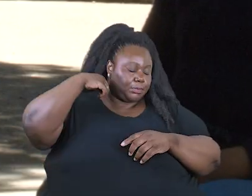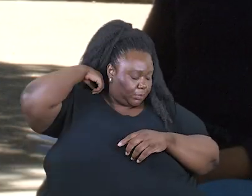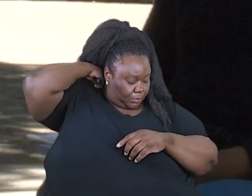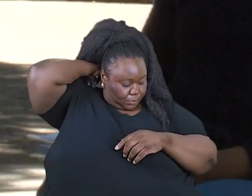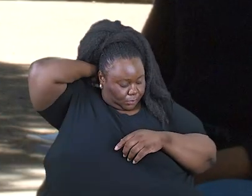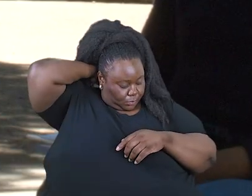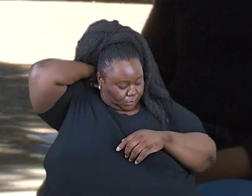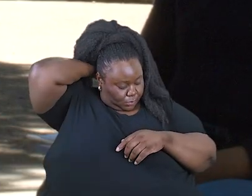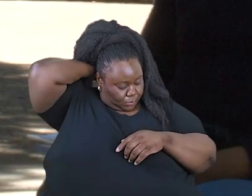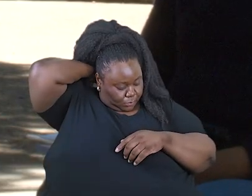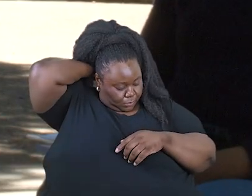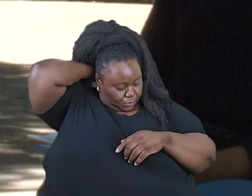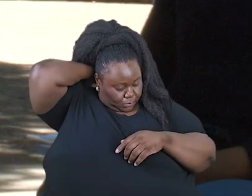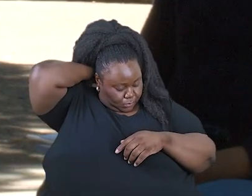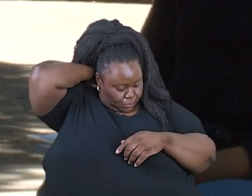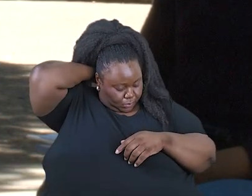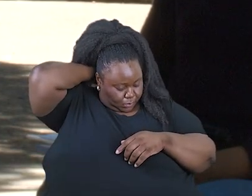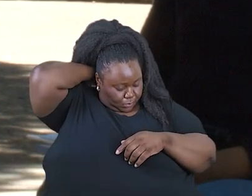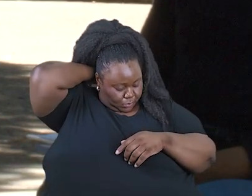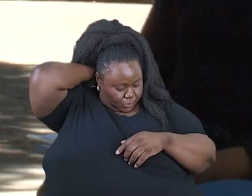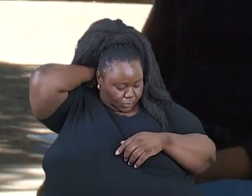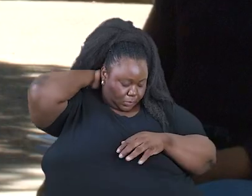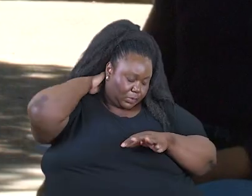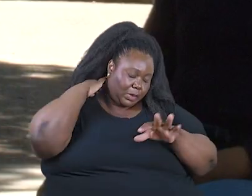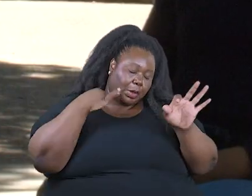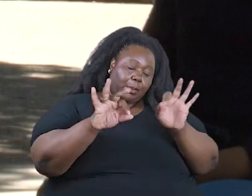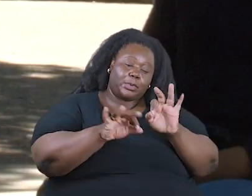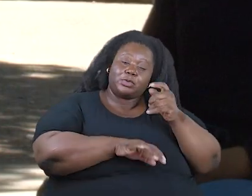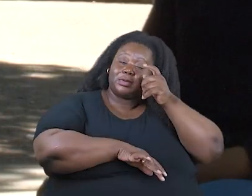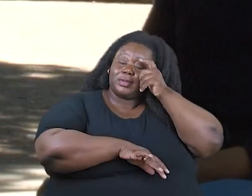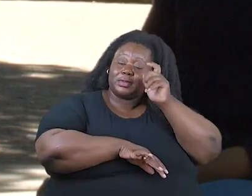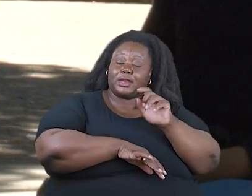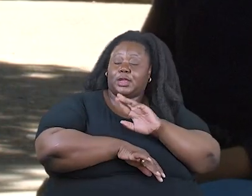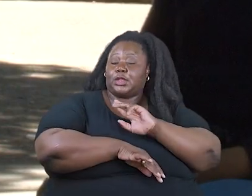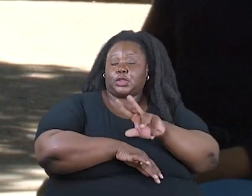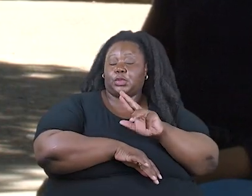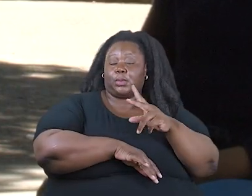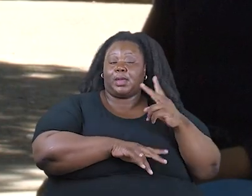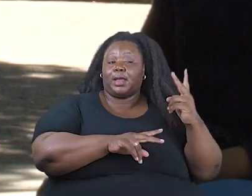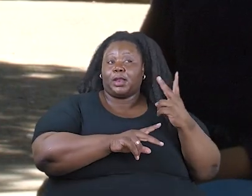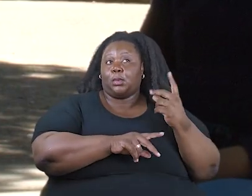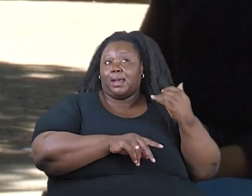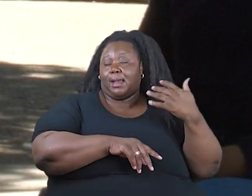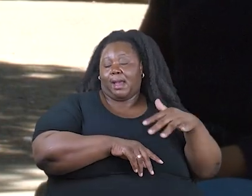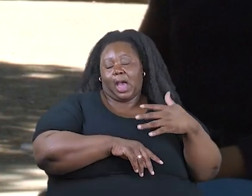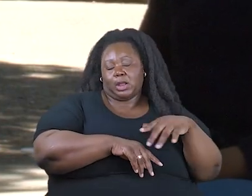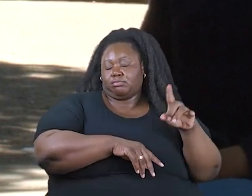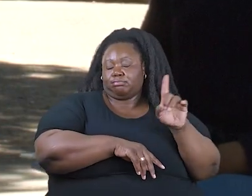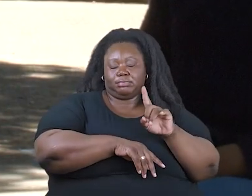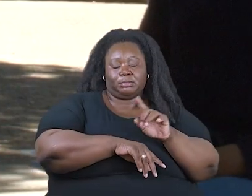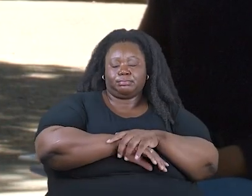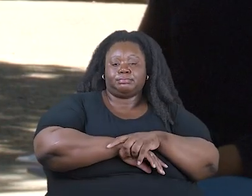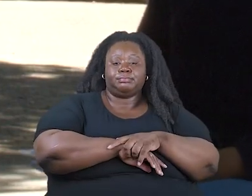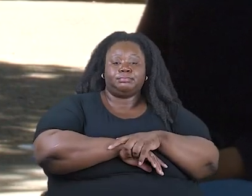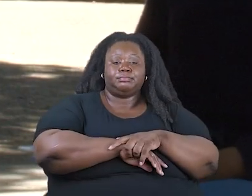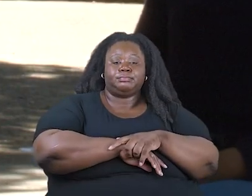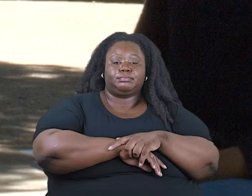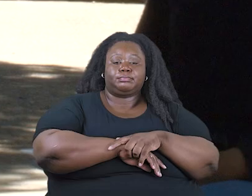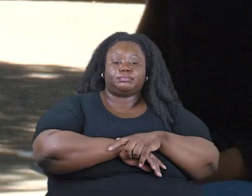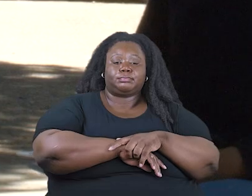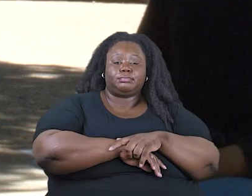esse projeto. É um projeto muito interessante, porque não é um valor muito alto que